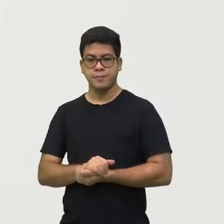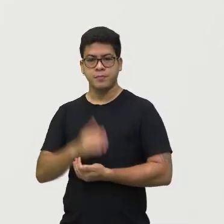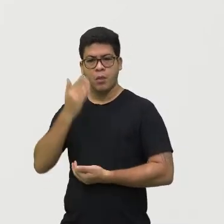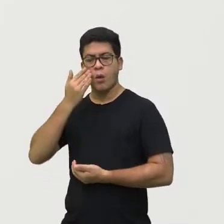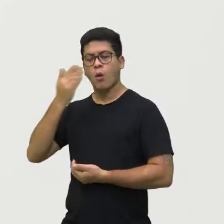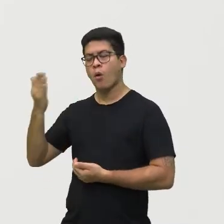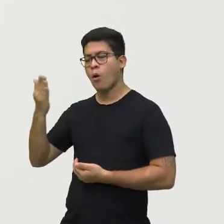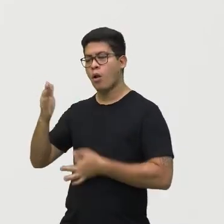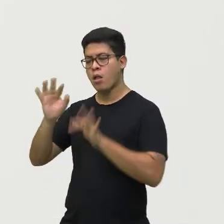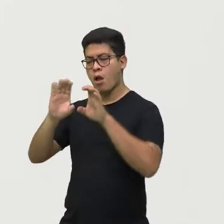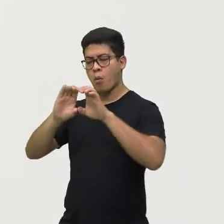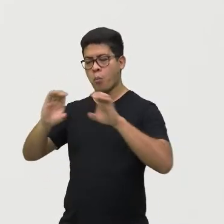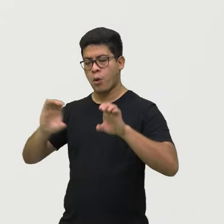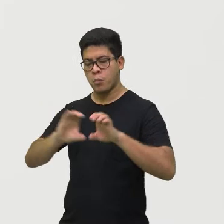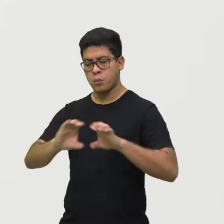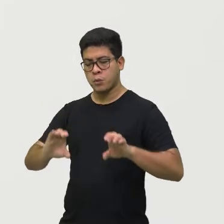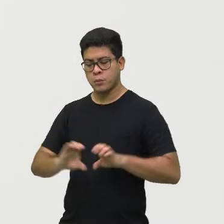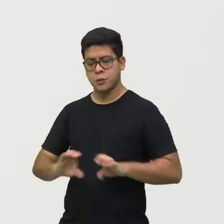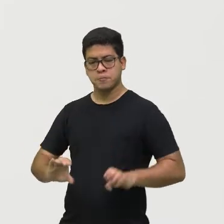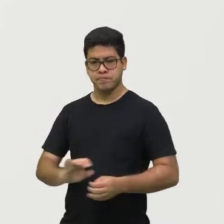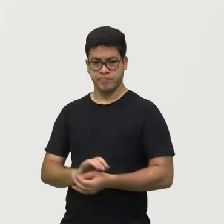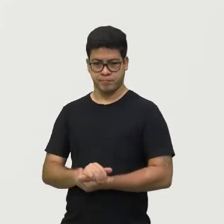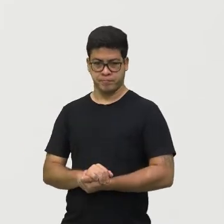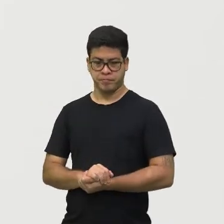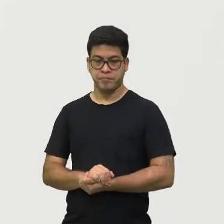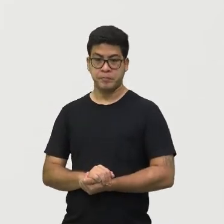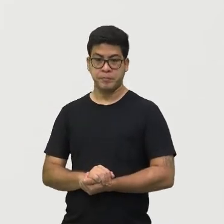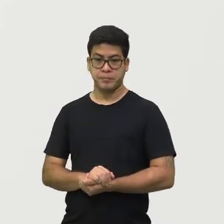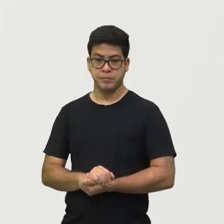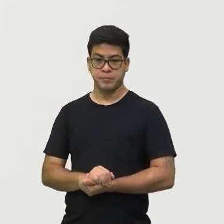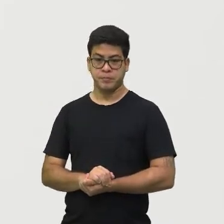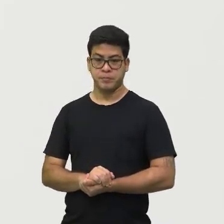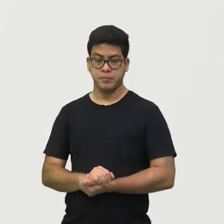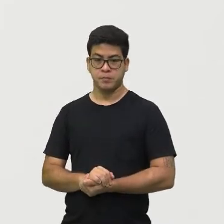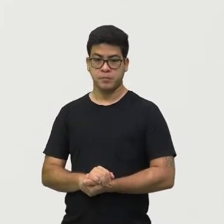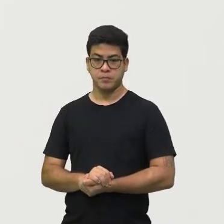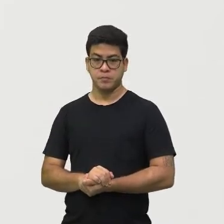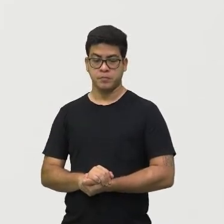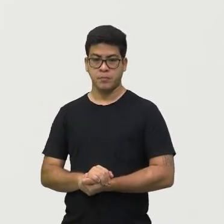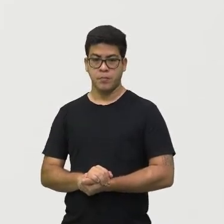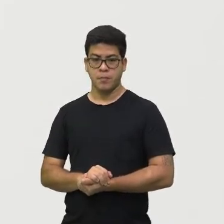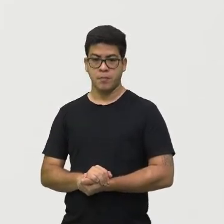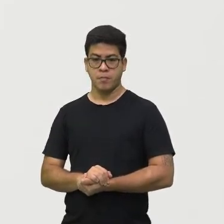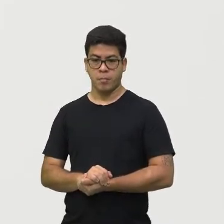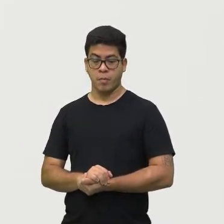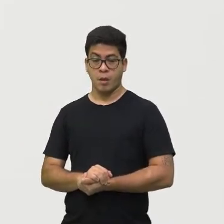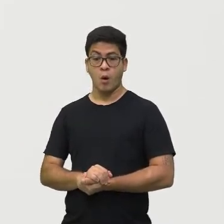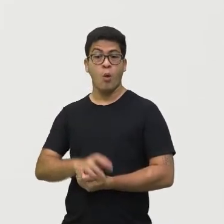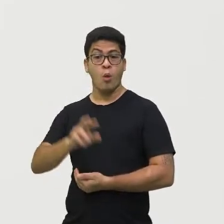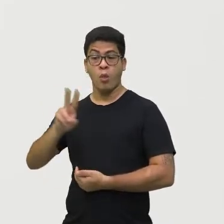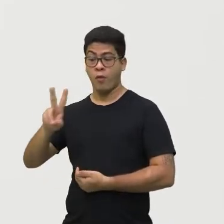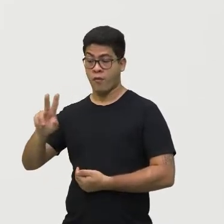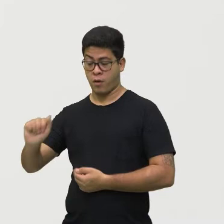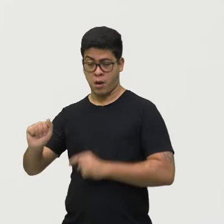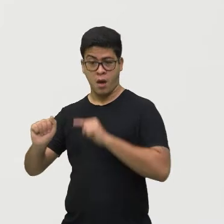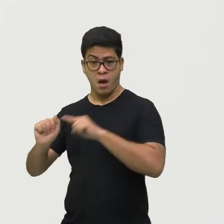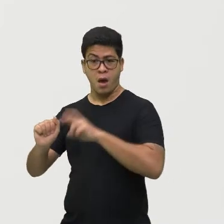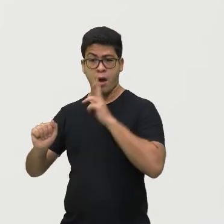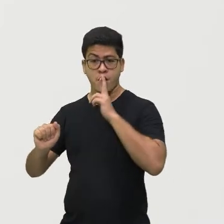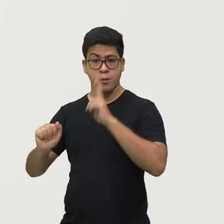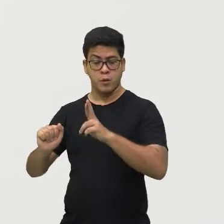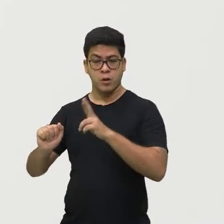é 90, 10 elevado a 9 vezes 10 a menos 6 é 10 ao cubo, então o potencial no ponto A dá